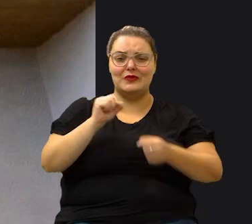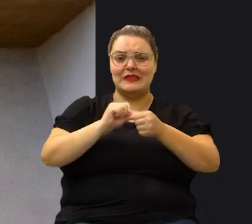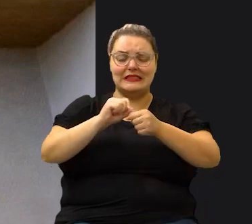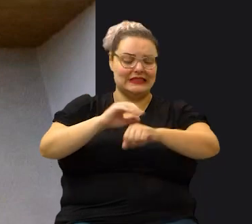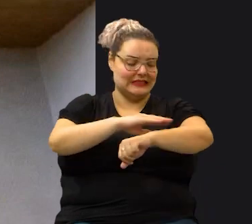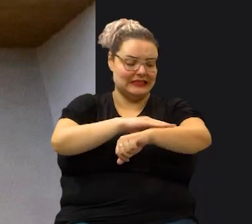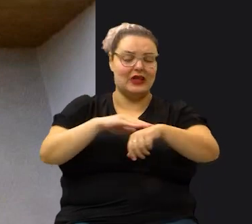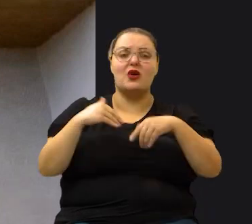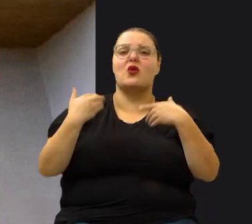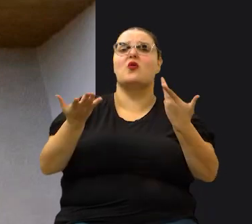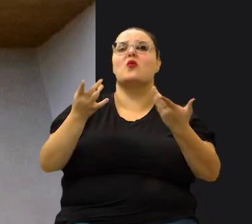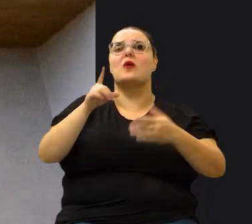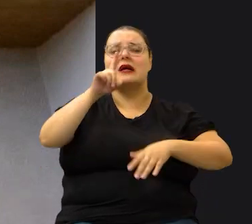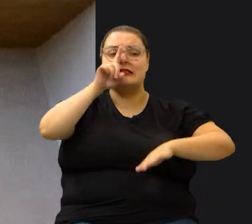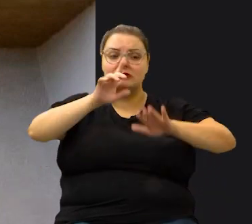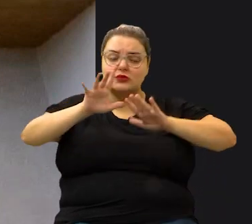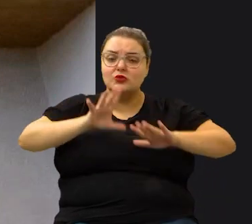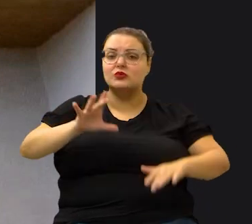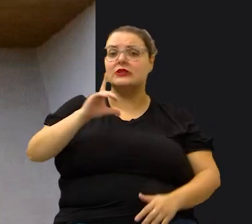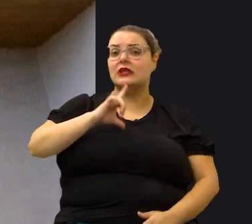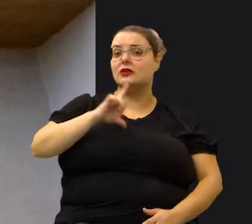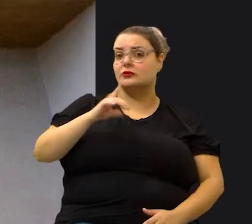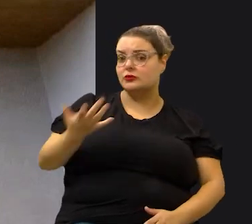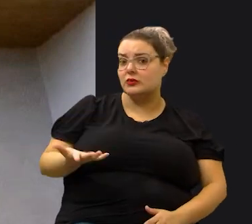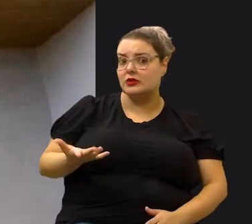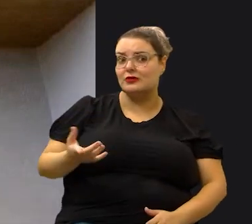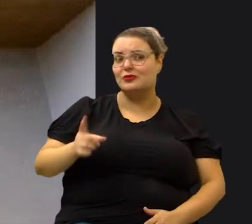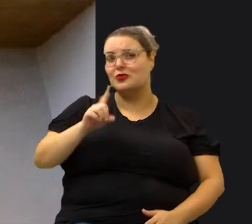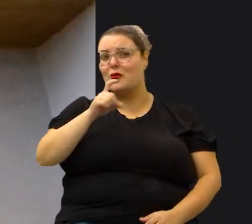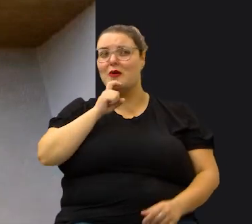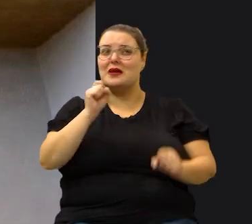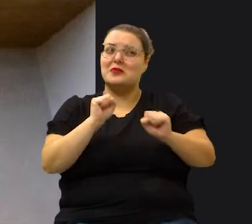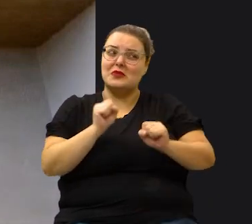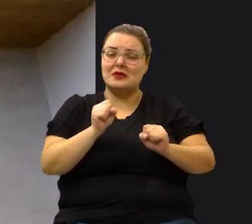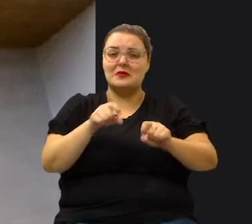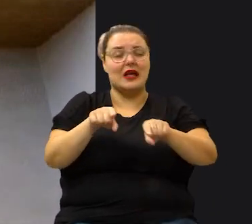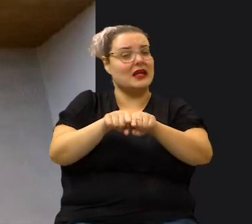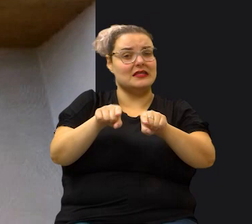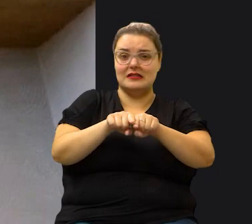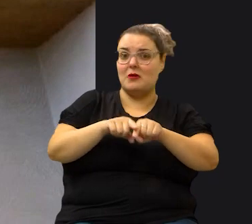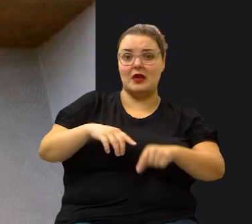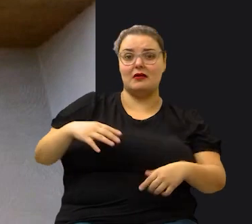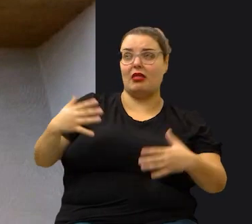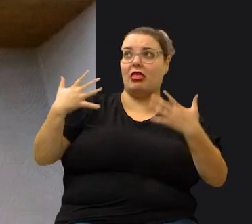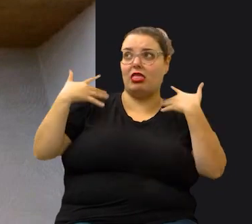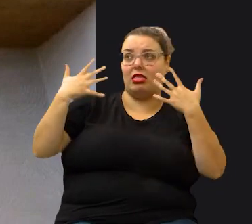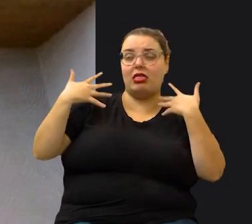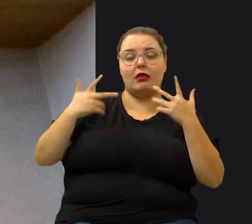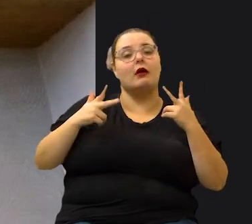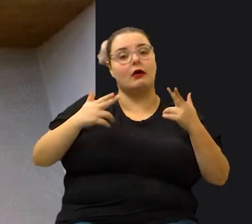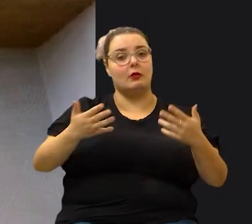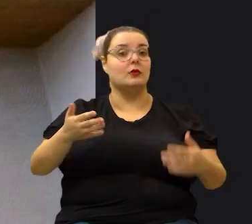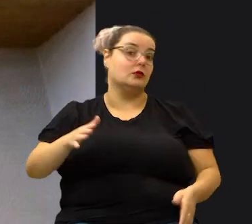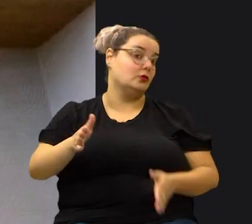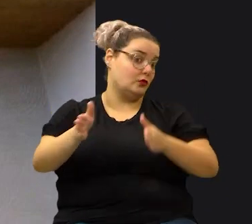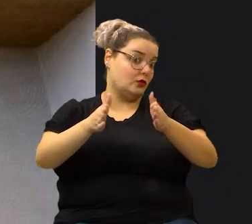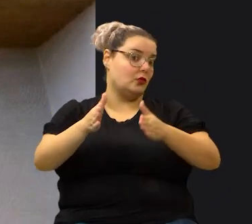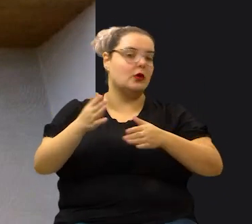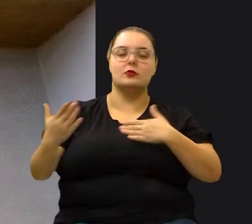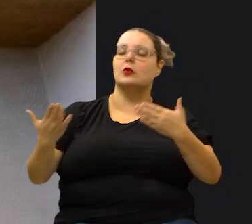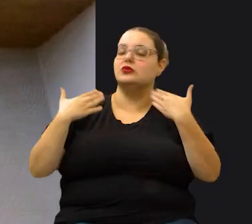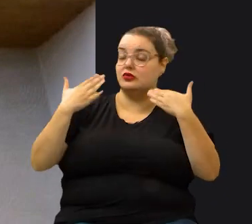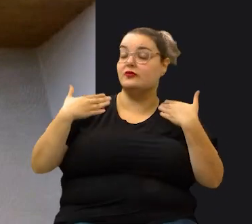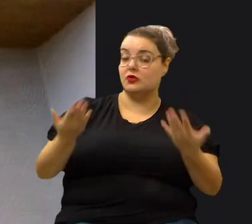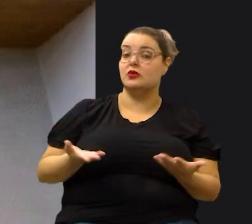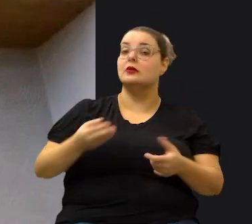gente fica na dúvida quais os cuidados que a gente deve ter, porque não é muito frio, ao mesmo tempo que não está extremamente quente como no verão, e é importante a gente dar